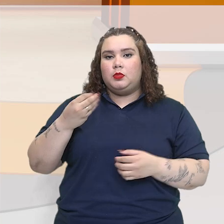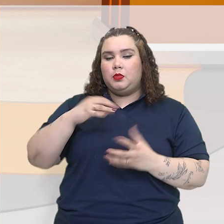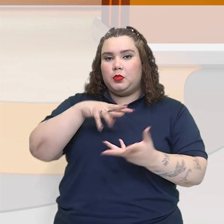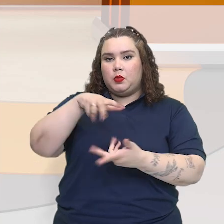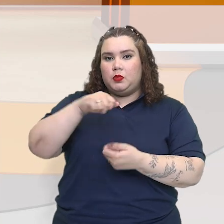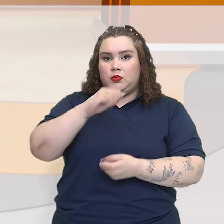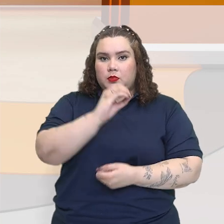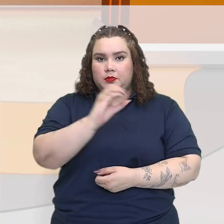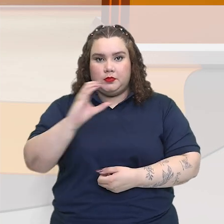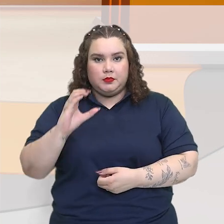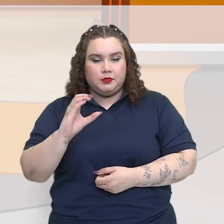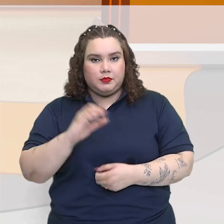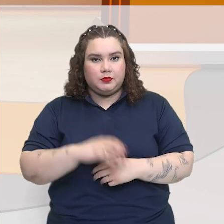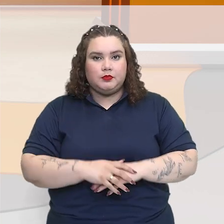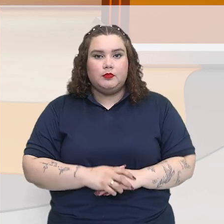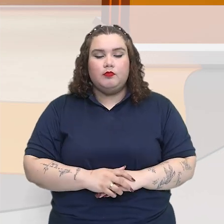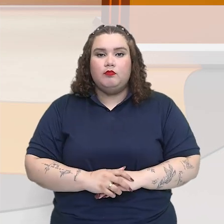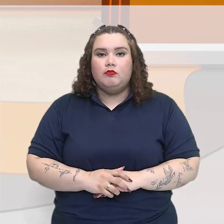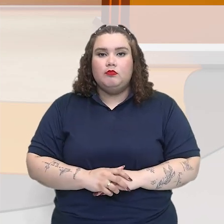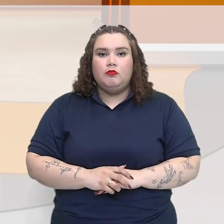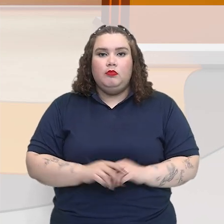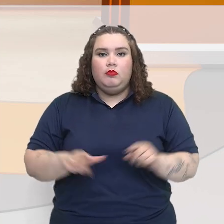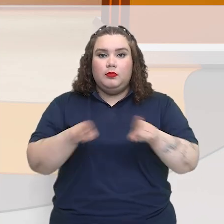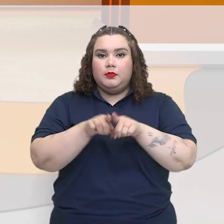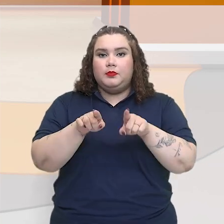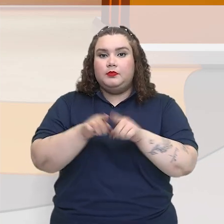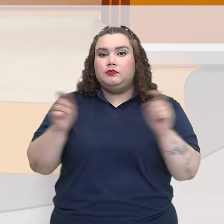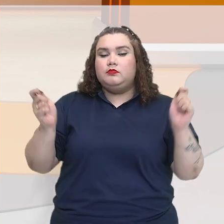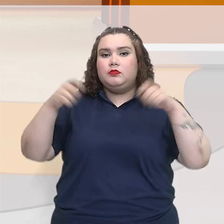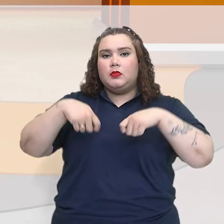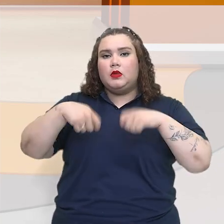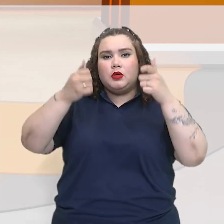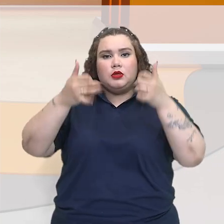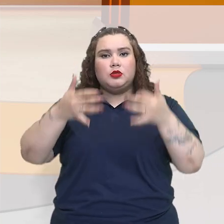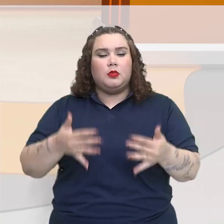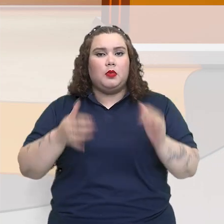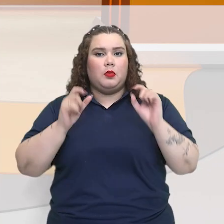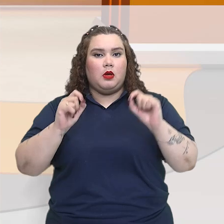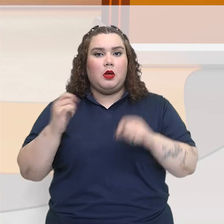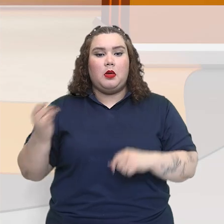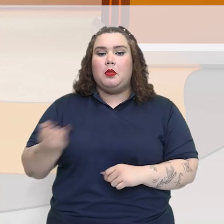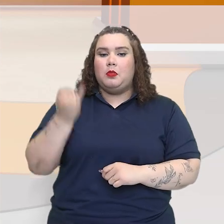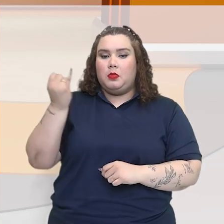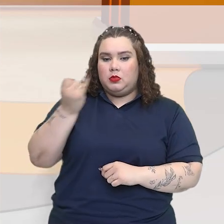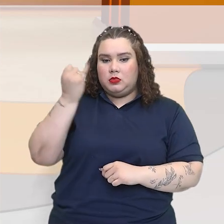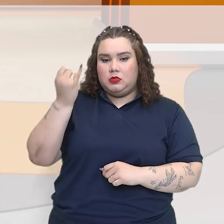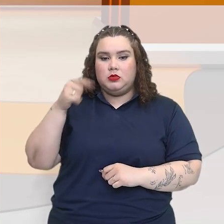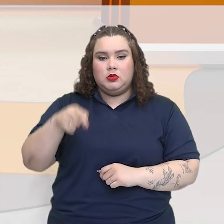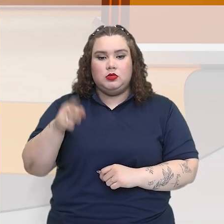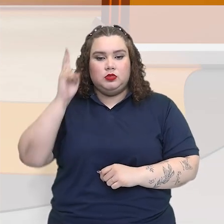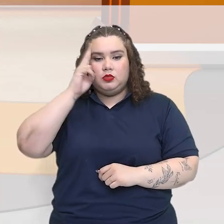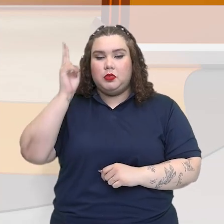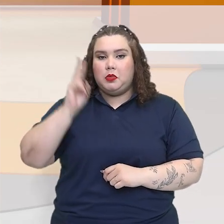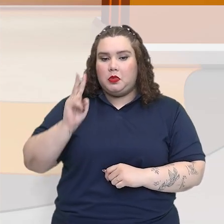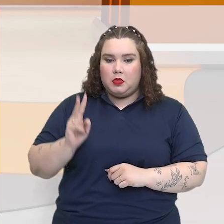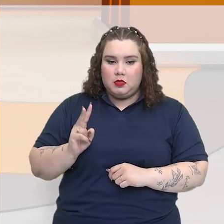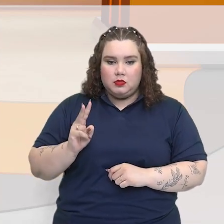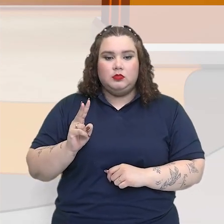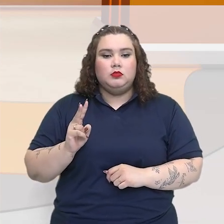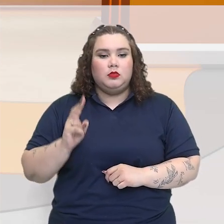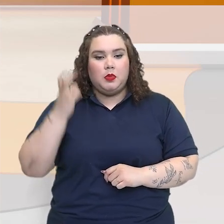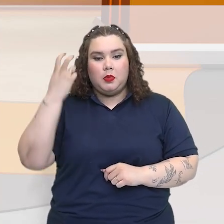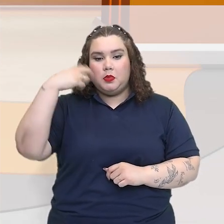ocidental. Vale ressaltar a importância do legado